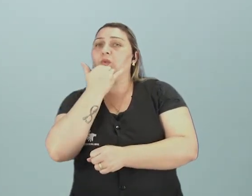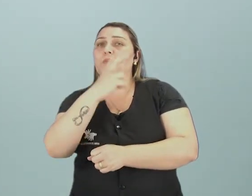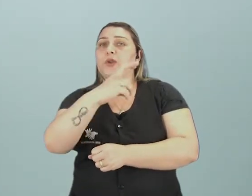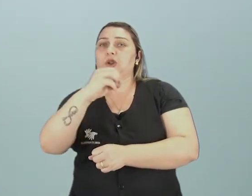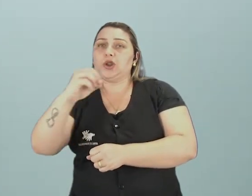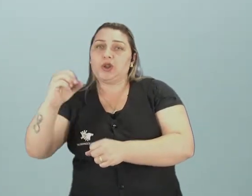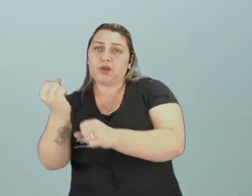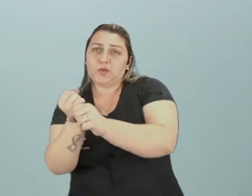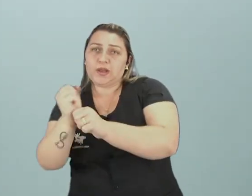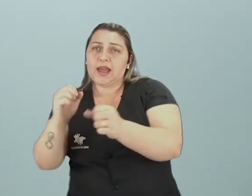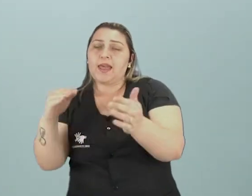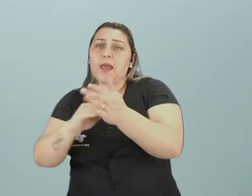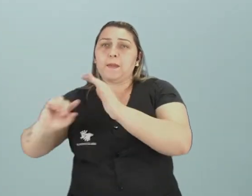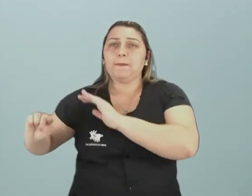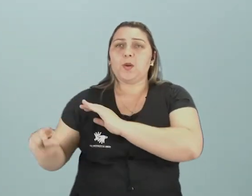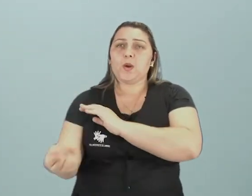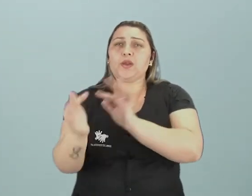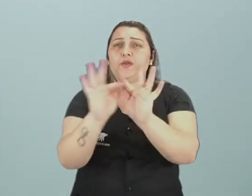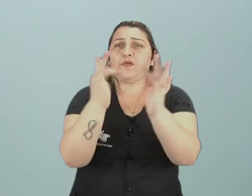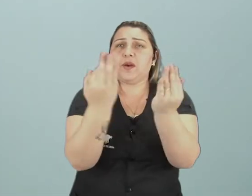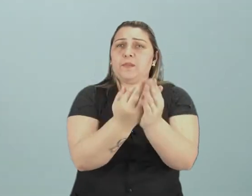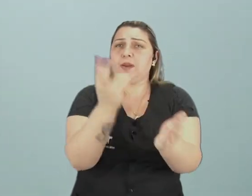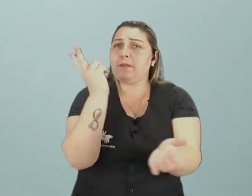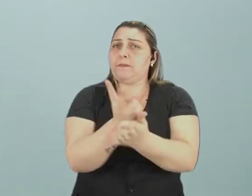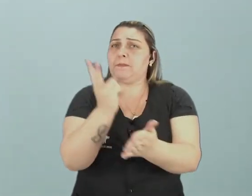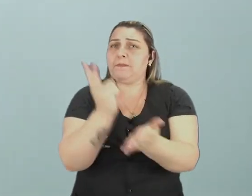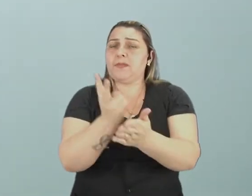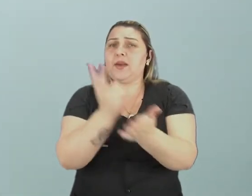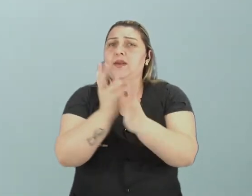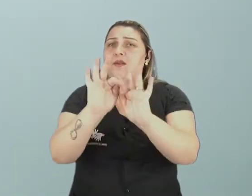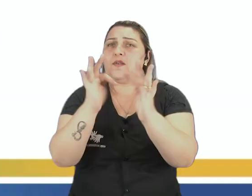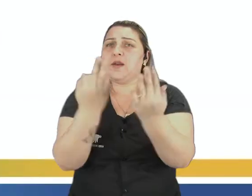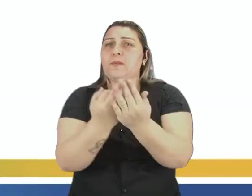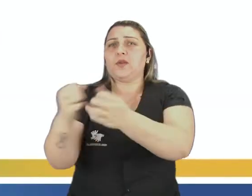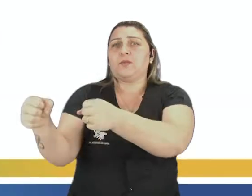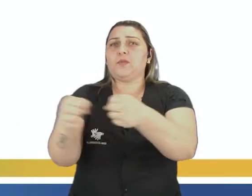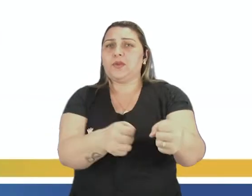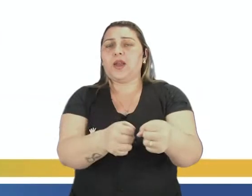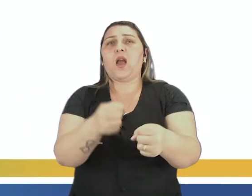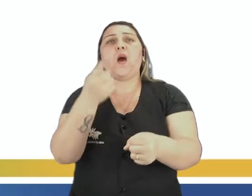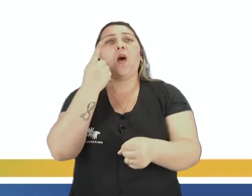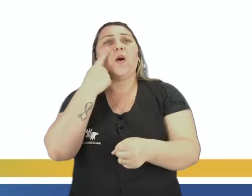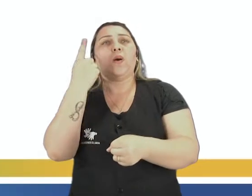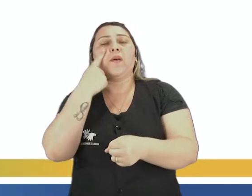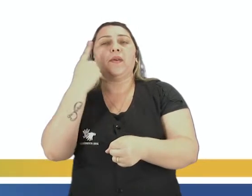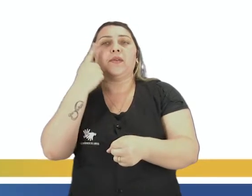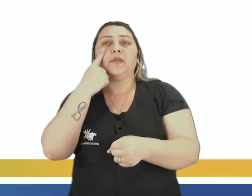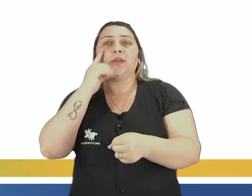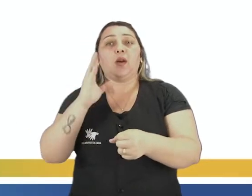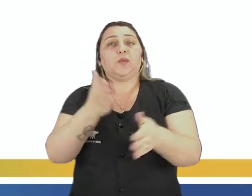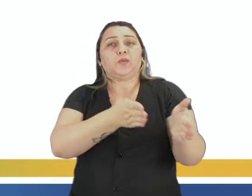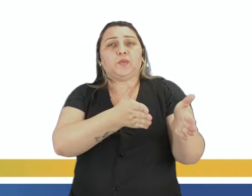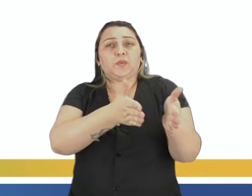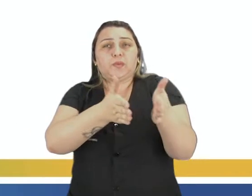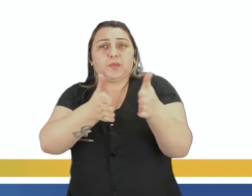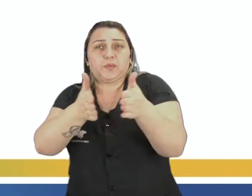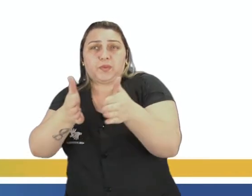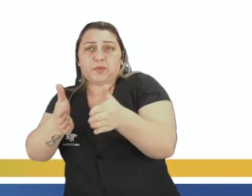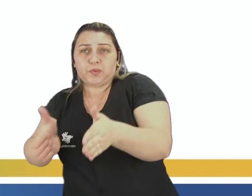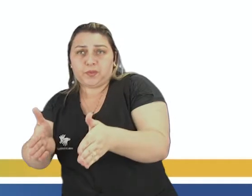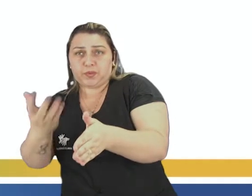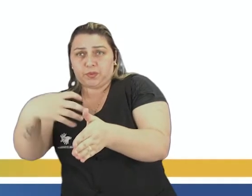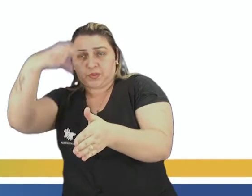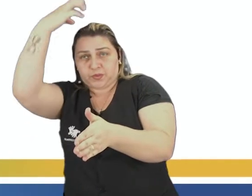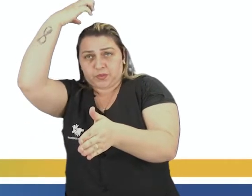500 anos a 1.000 anos de família no poder. Olha o que o slide diz. Dinastia corresponde a um período em que o